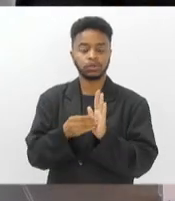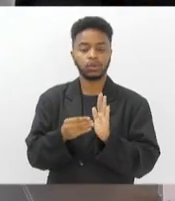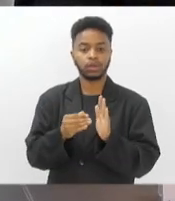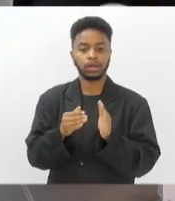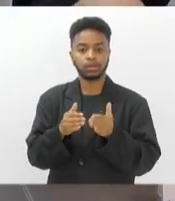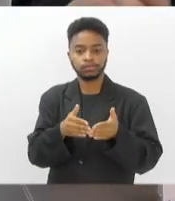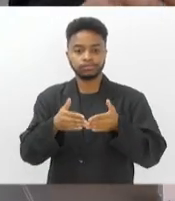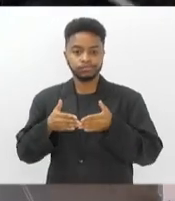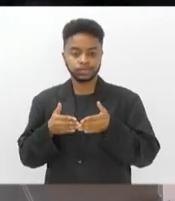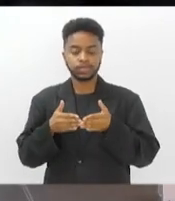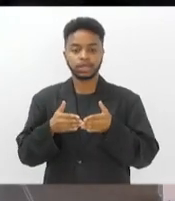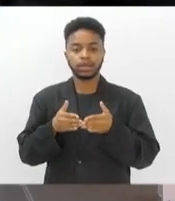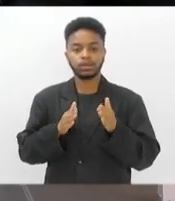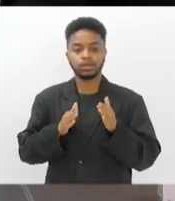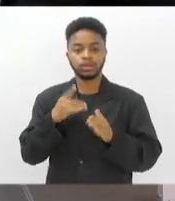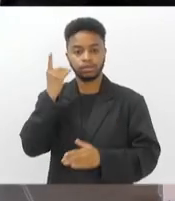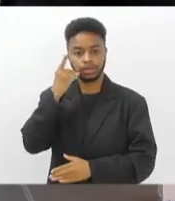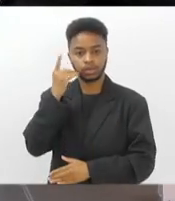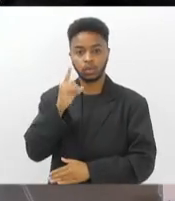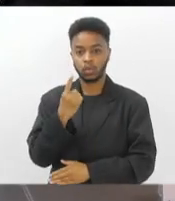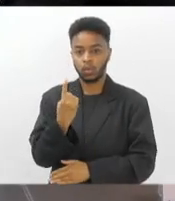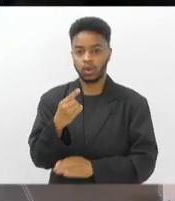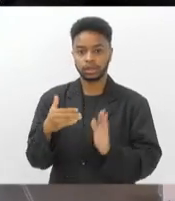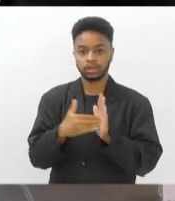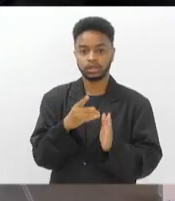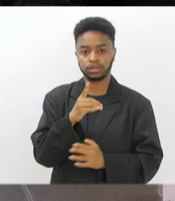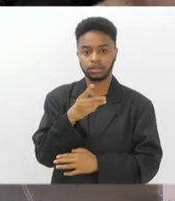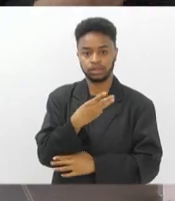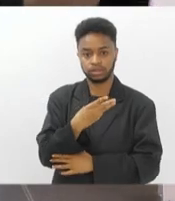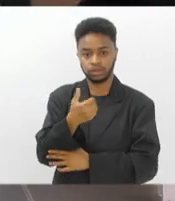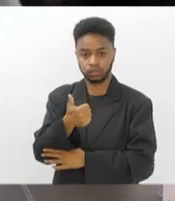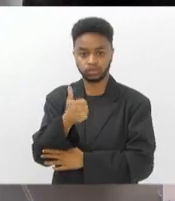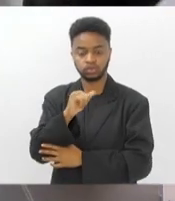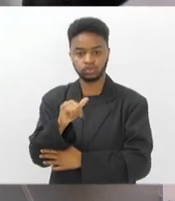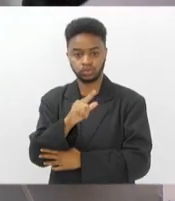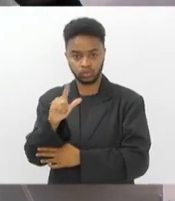31 de Julho mês em que os presentes trabalhos serão suspensos